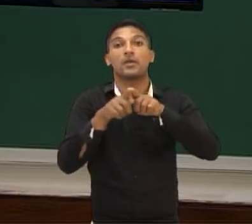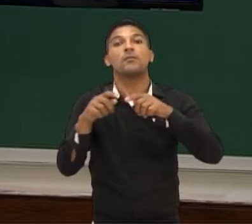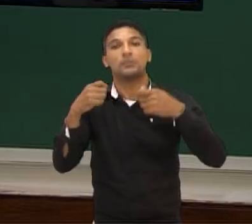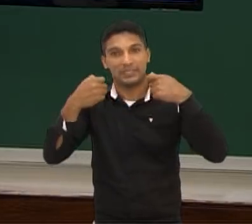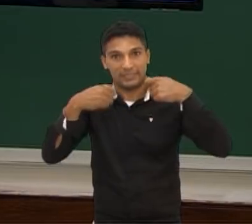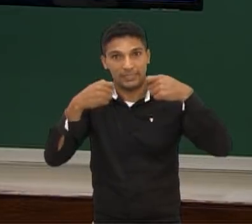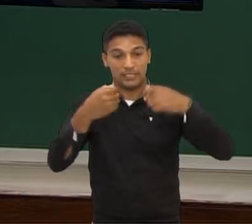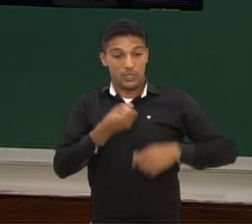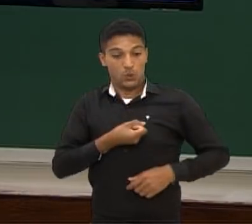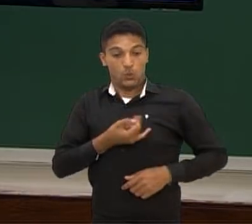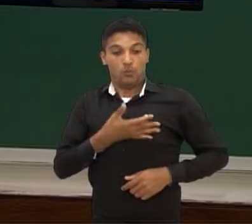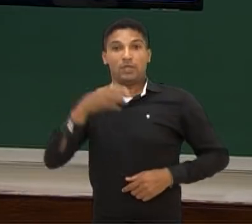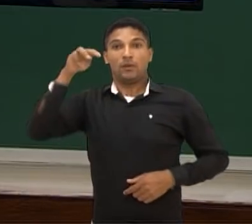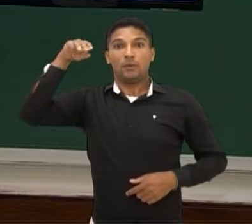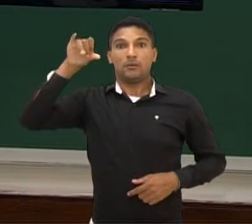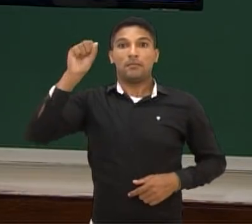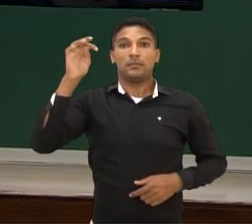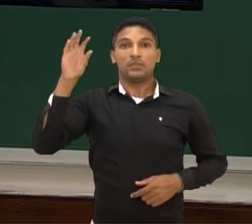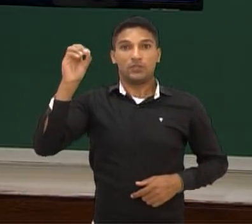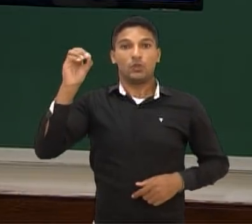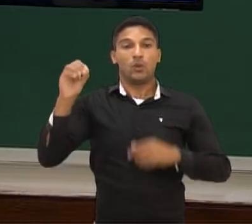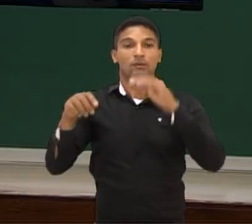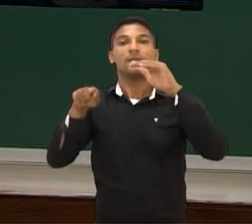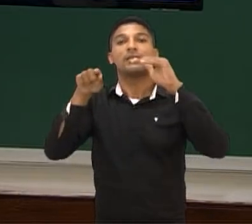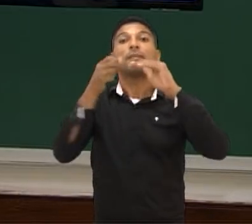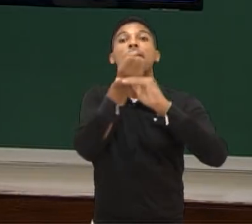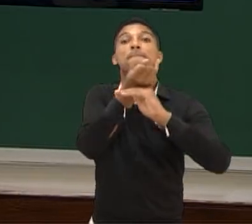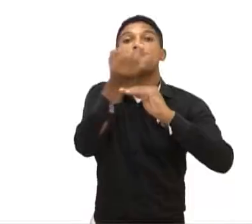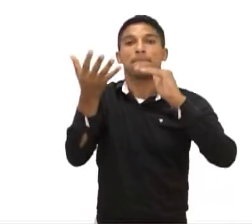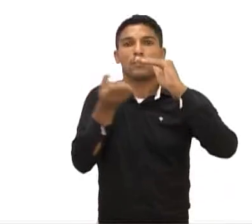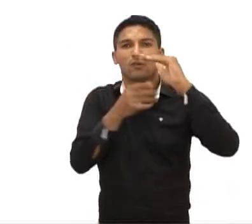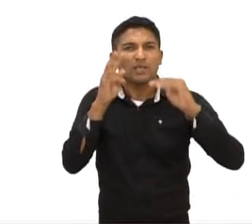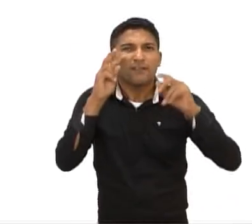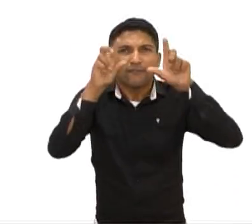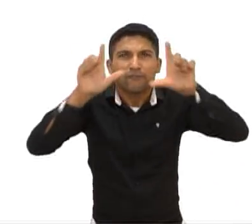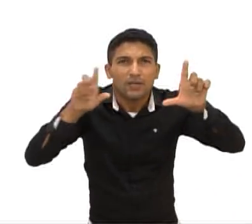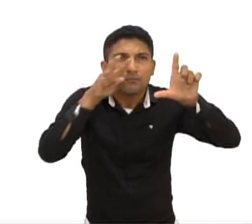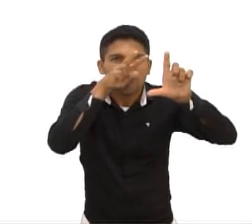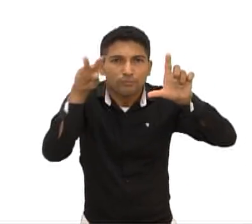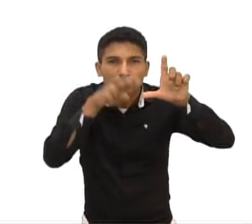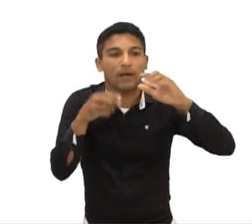e também demonstrar isso, ok? Tempinho para vocês.